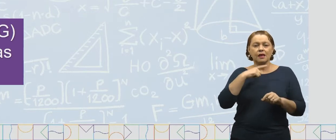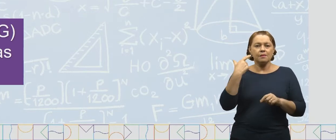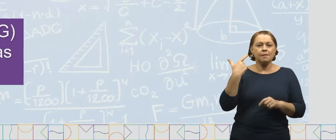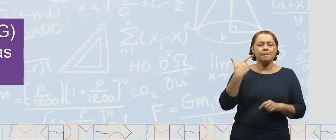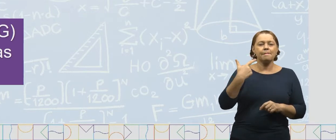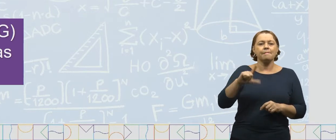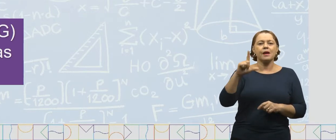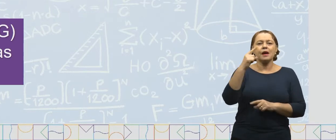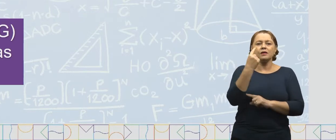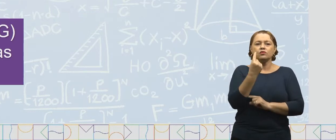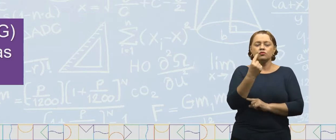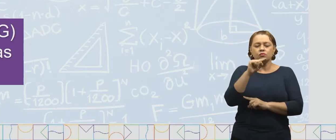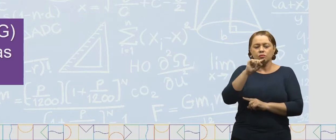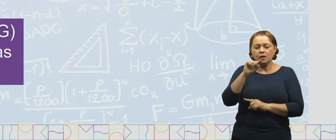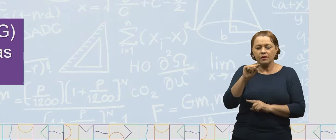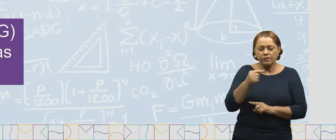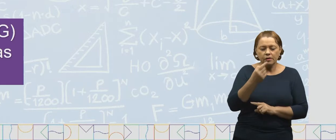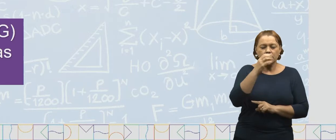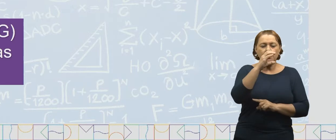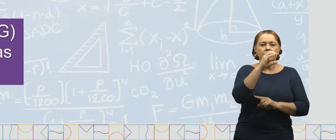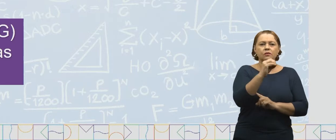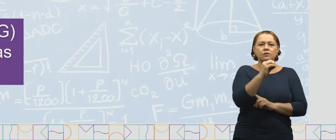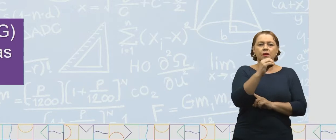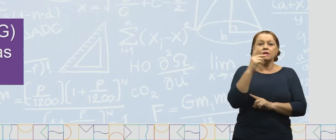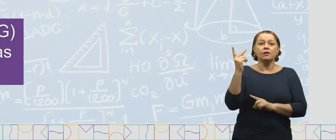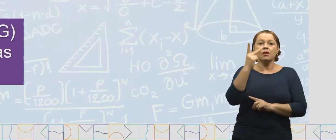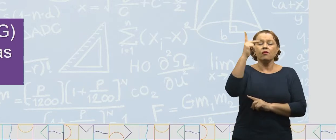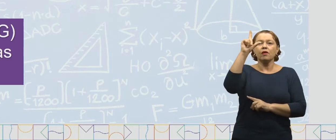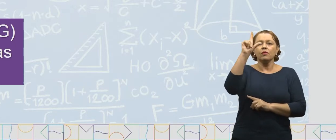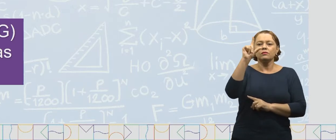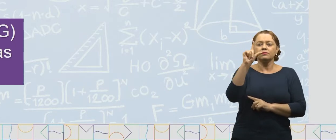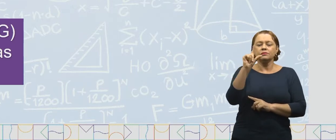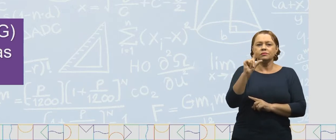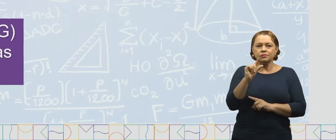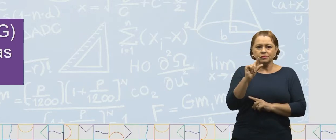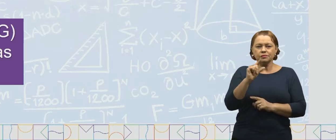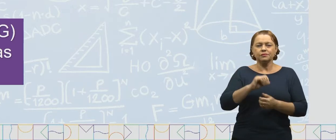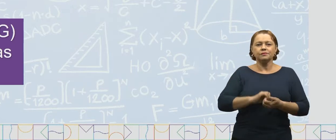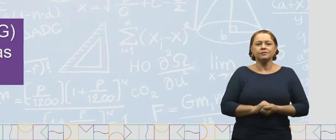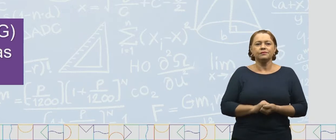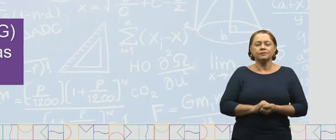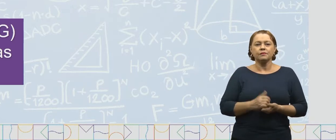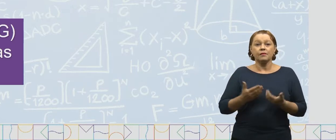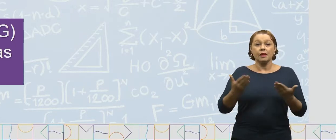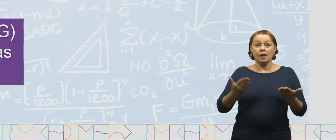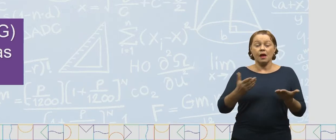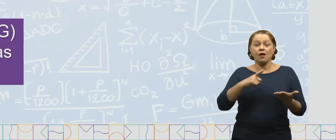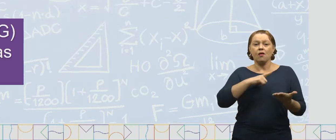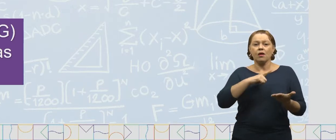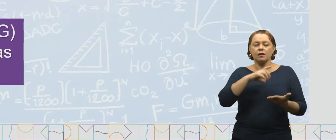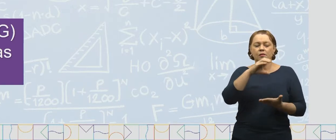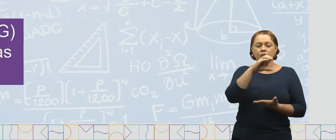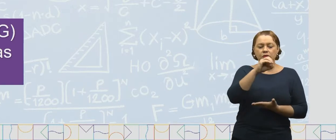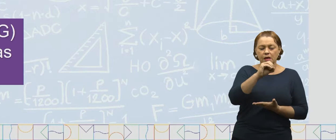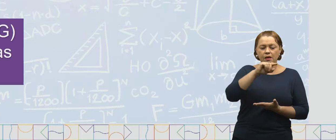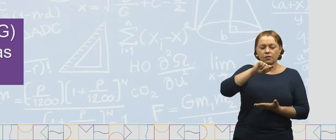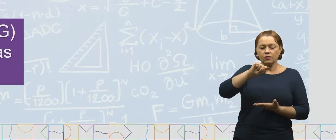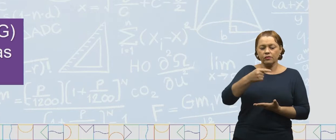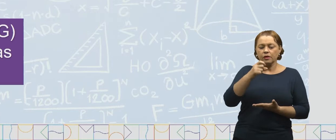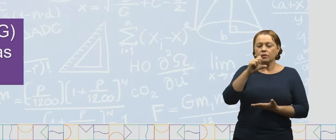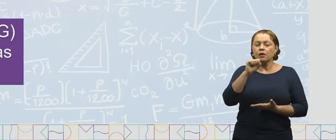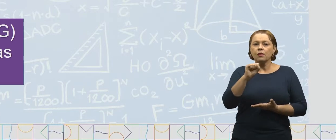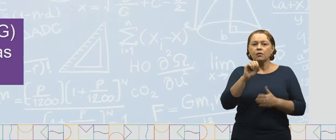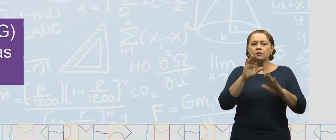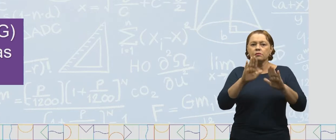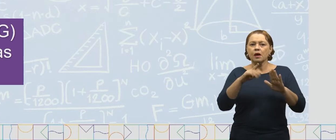e uma vírgula, diminuindo seu valor. Agora, temos o 0,8 gramas. E não se esqueça que o